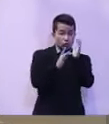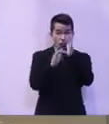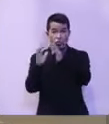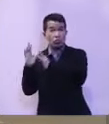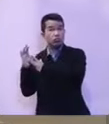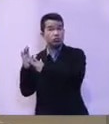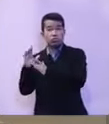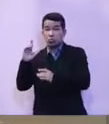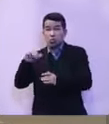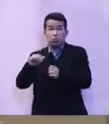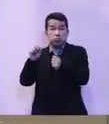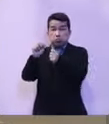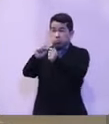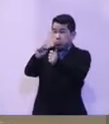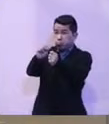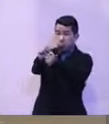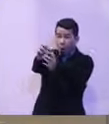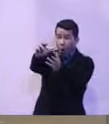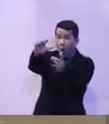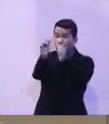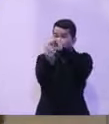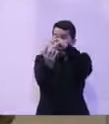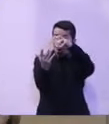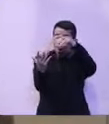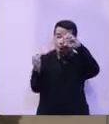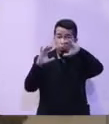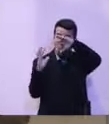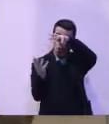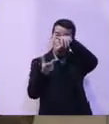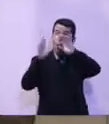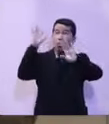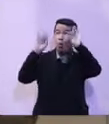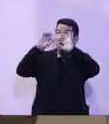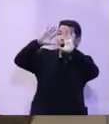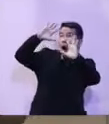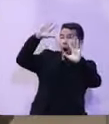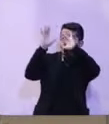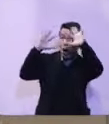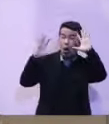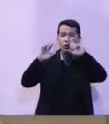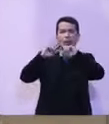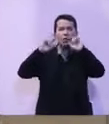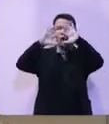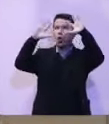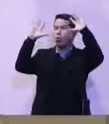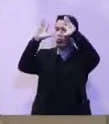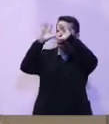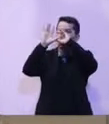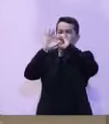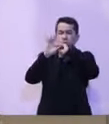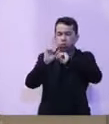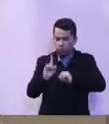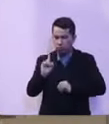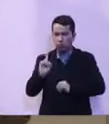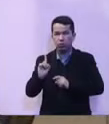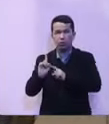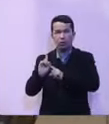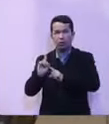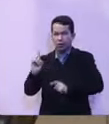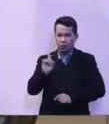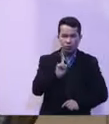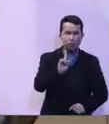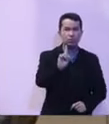criou os céus e a terra. E Ele se fez homem, habitou entre nós. E a Bíblia diz que o salário do pecado é